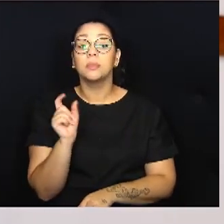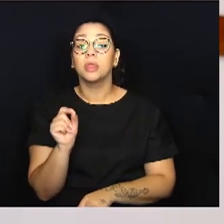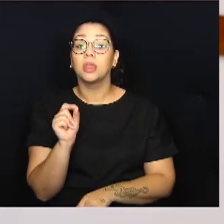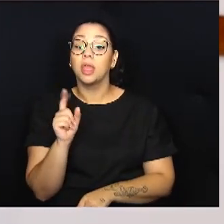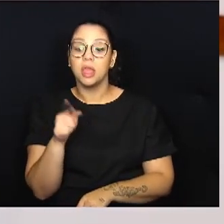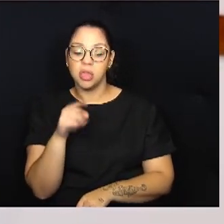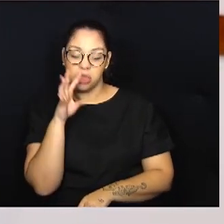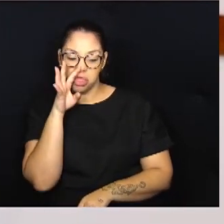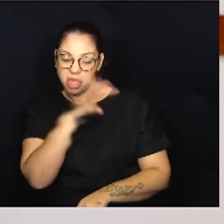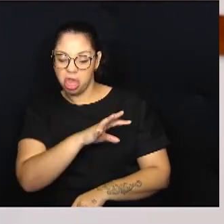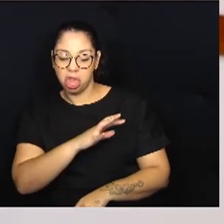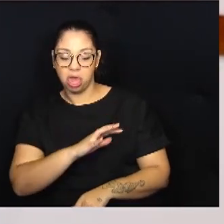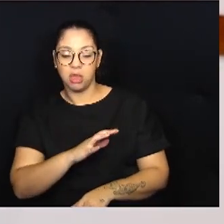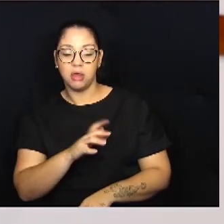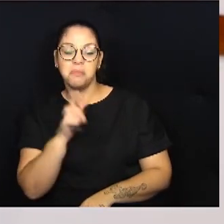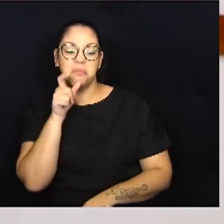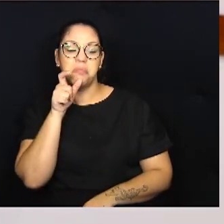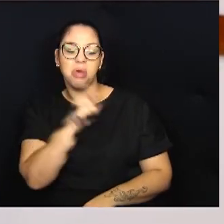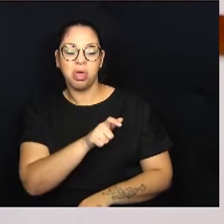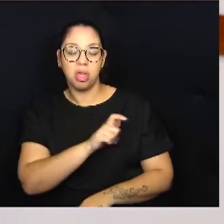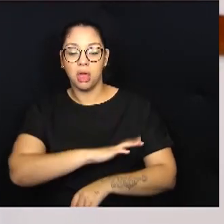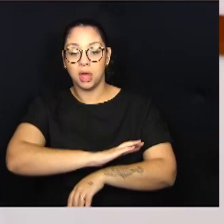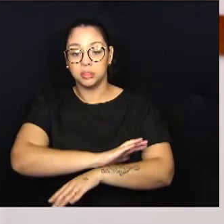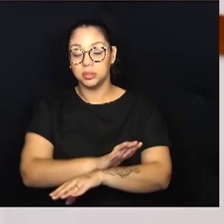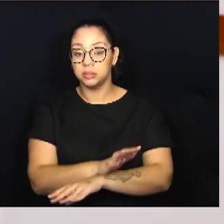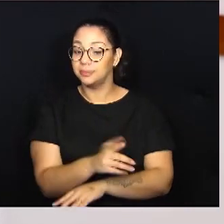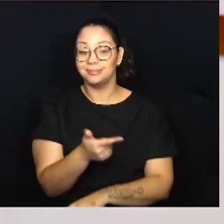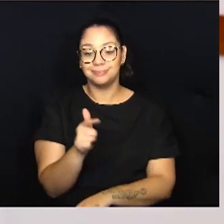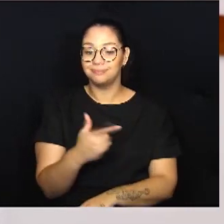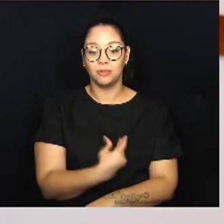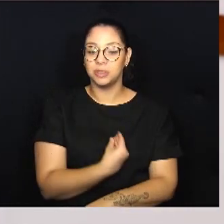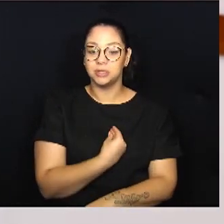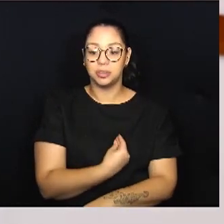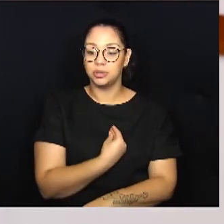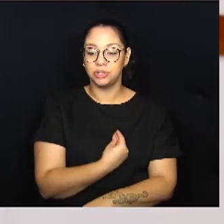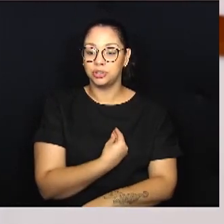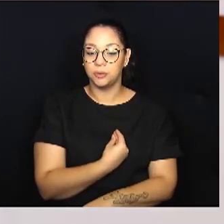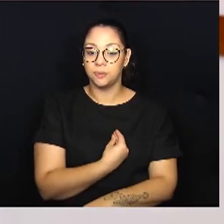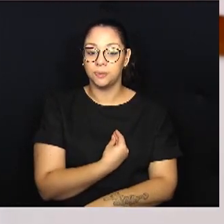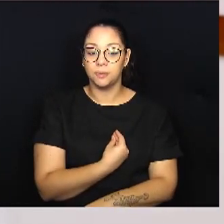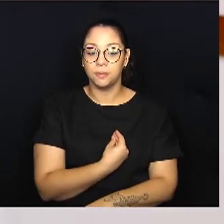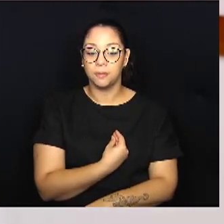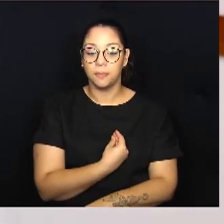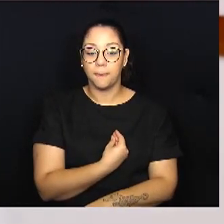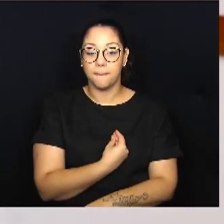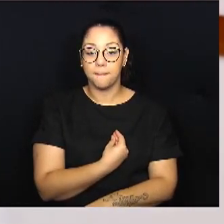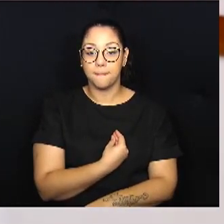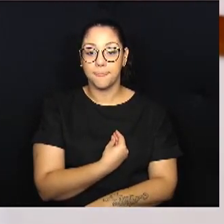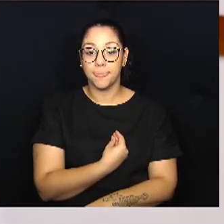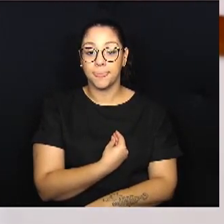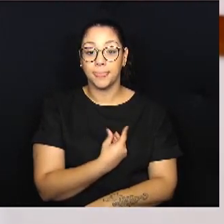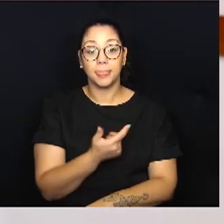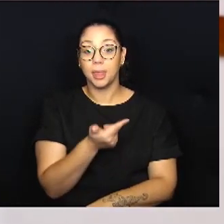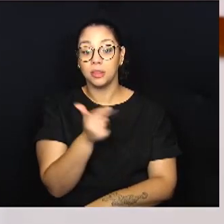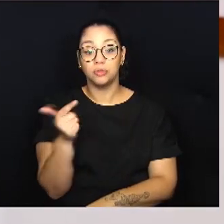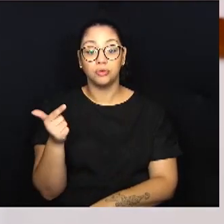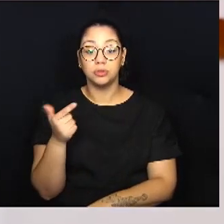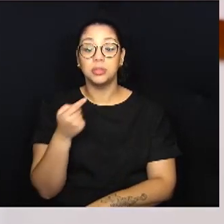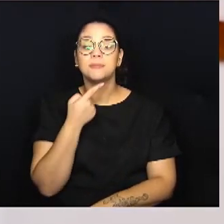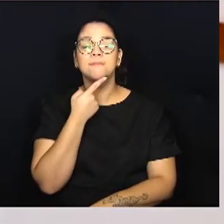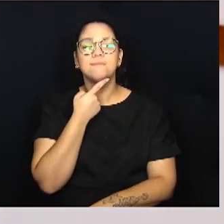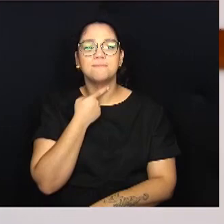cometeu a discriminação ou ato racista. Isso a gente não tem. Você não tem uma vontade